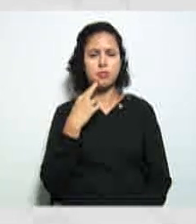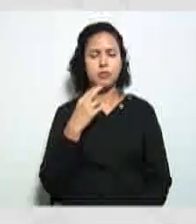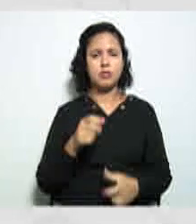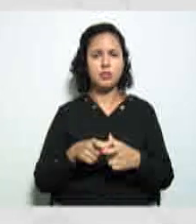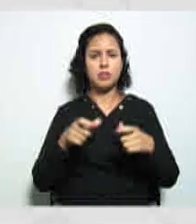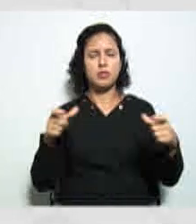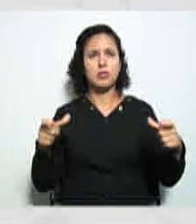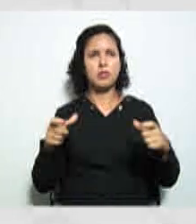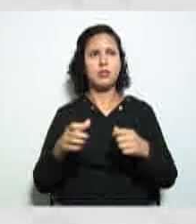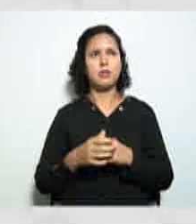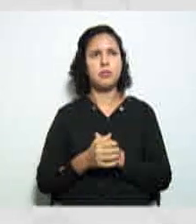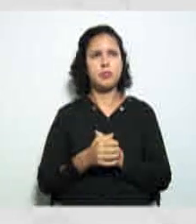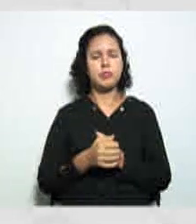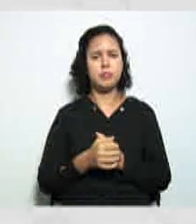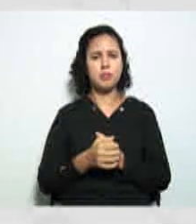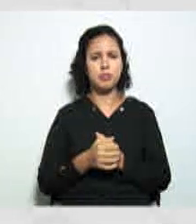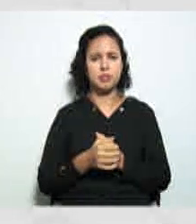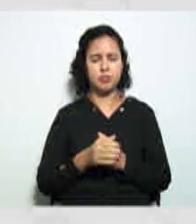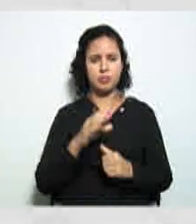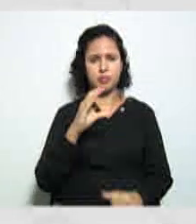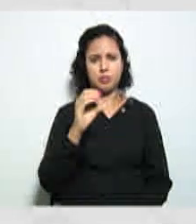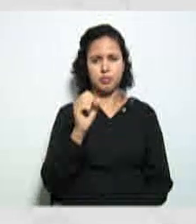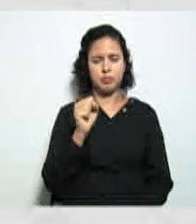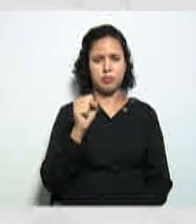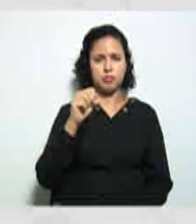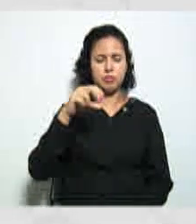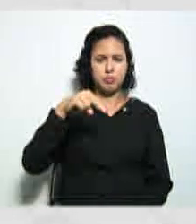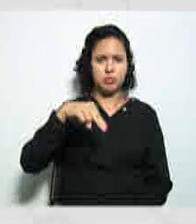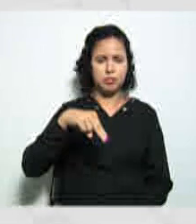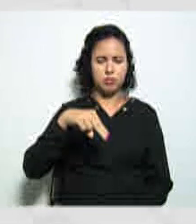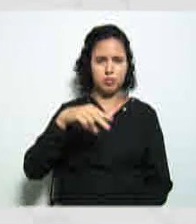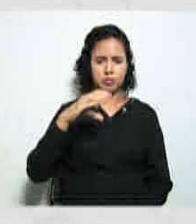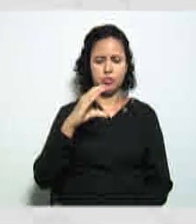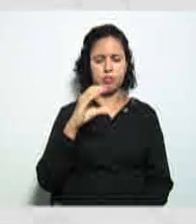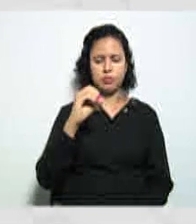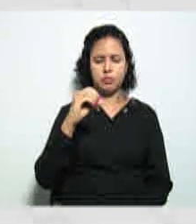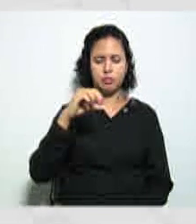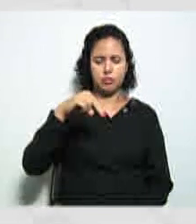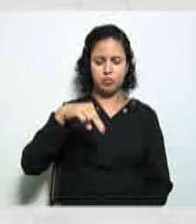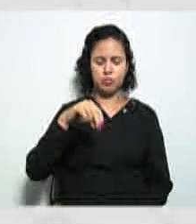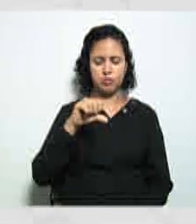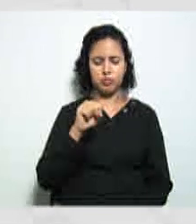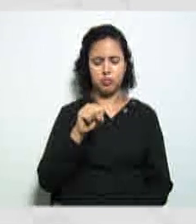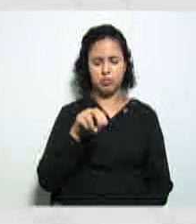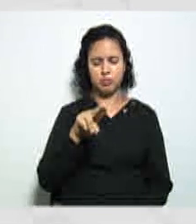ele pergunta se o de consumo... É consumo? Acho que é